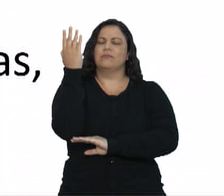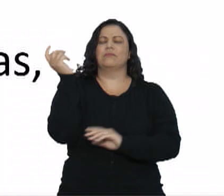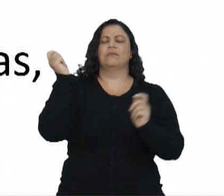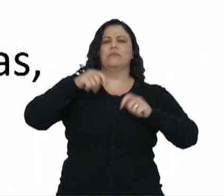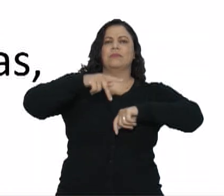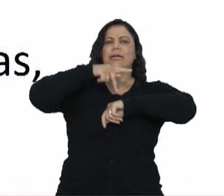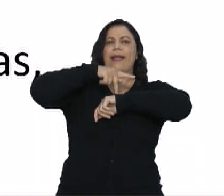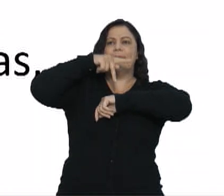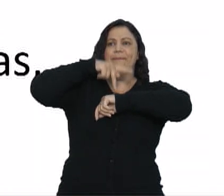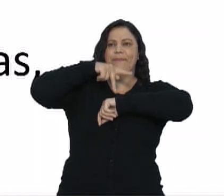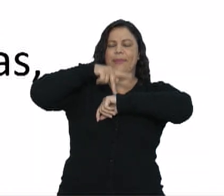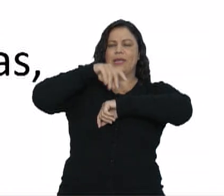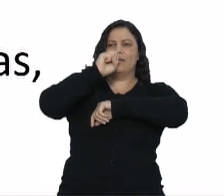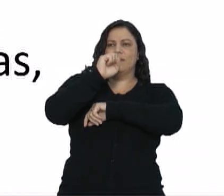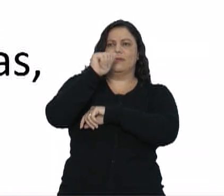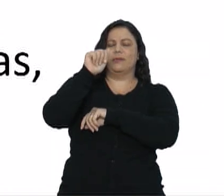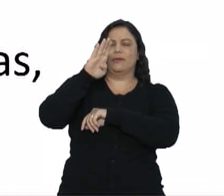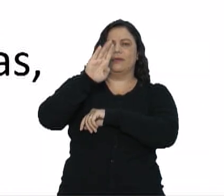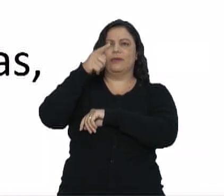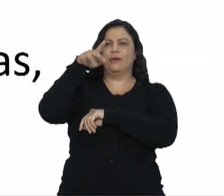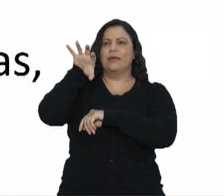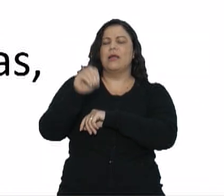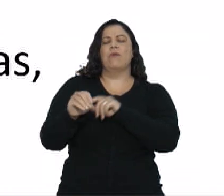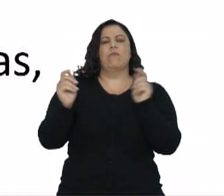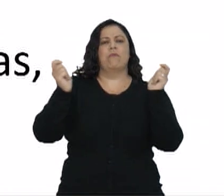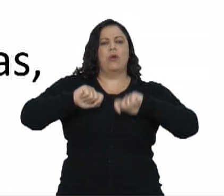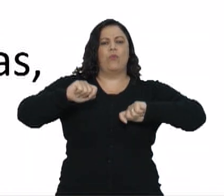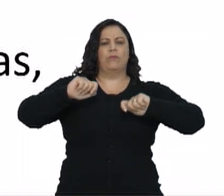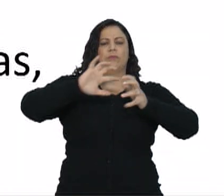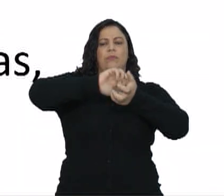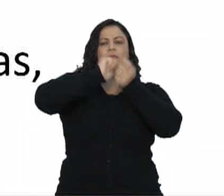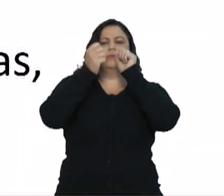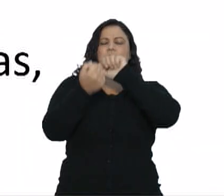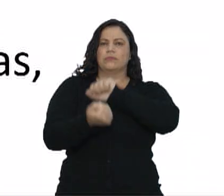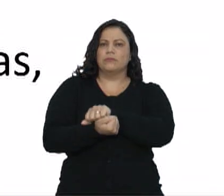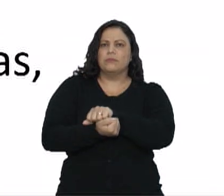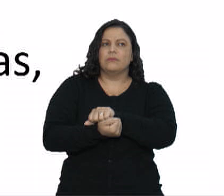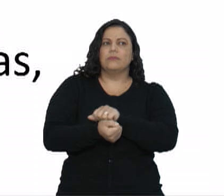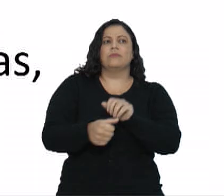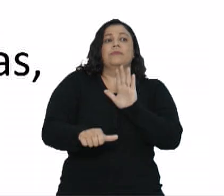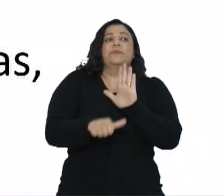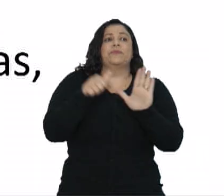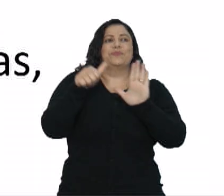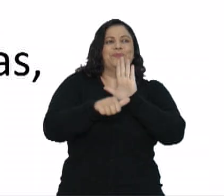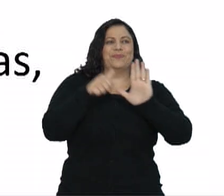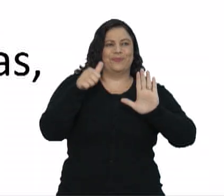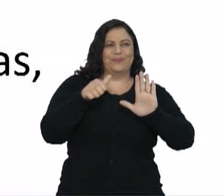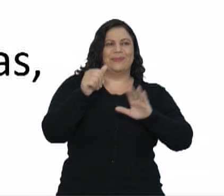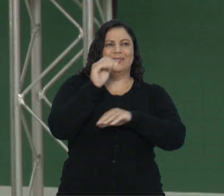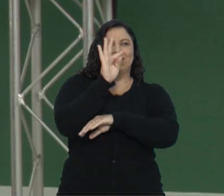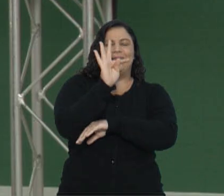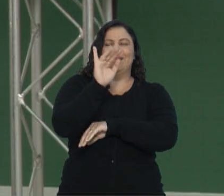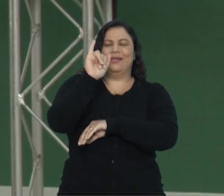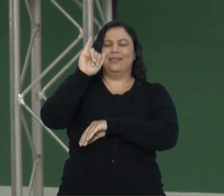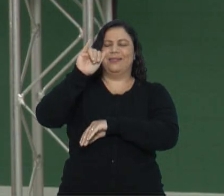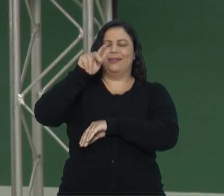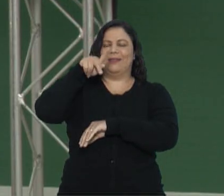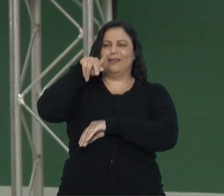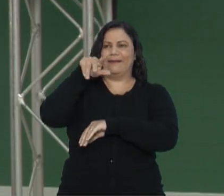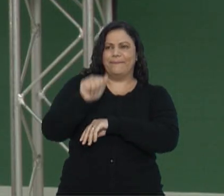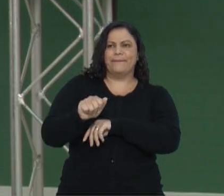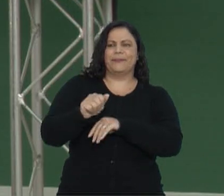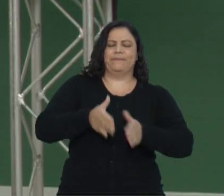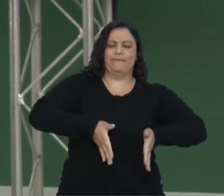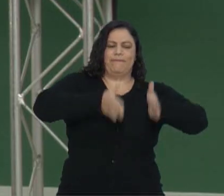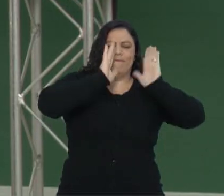às necessidades das obras. Primeiro usava-se a taipa de pilão, que eram muros lisos de paredes